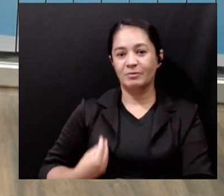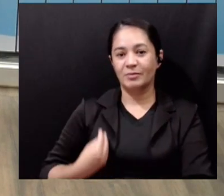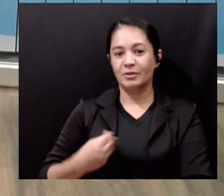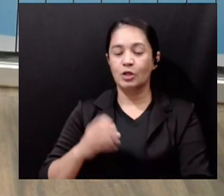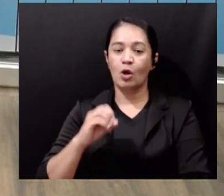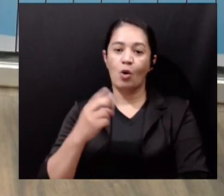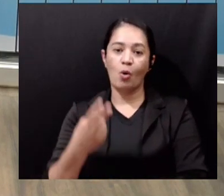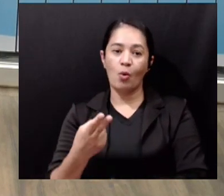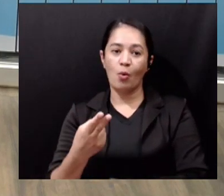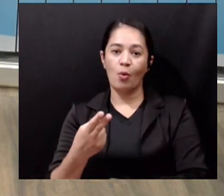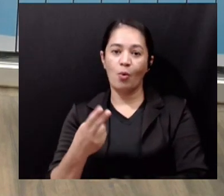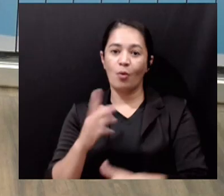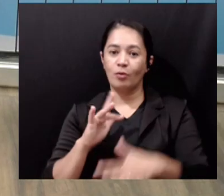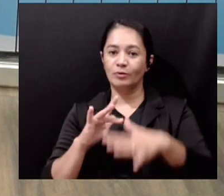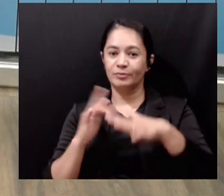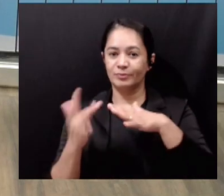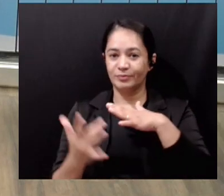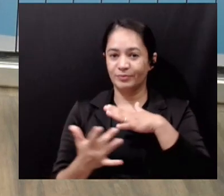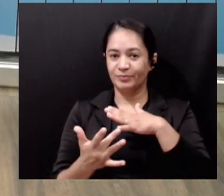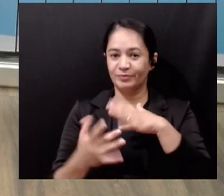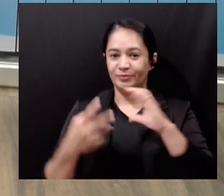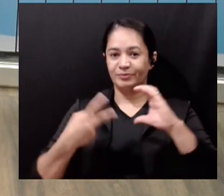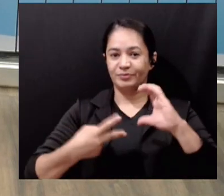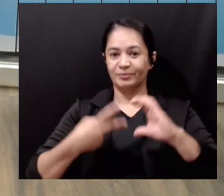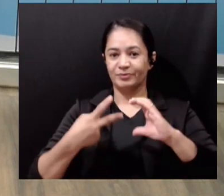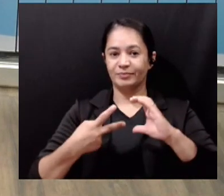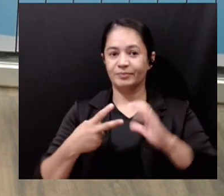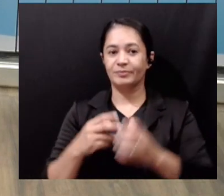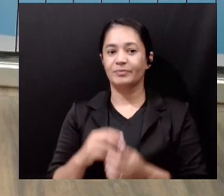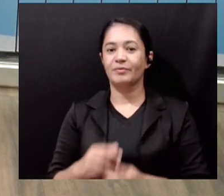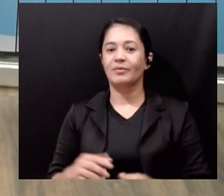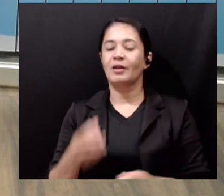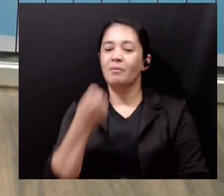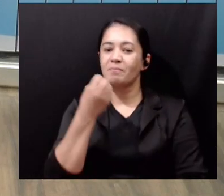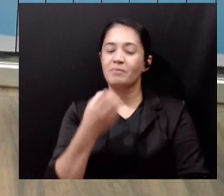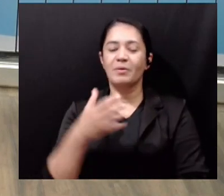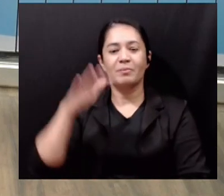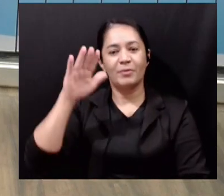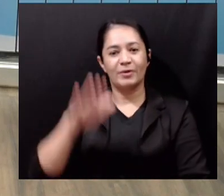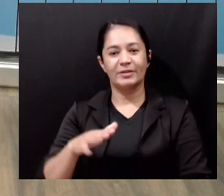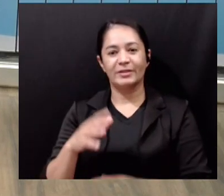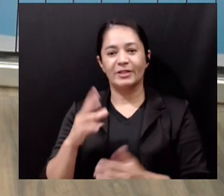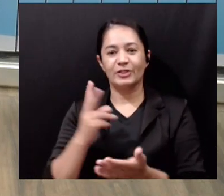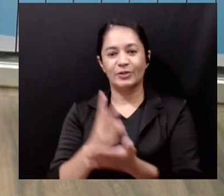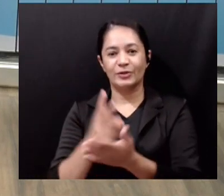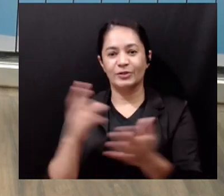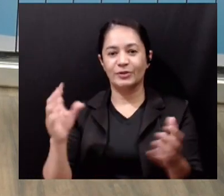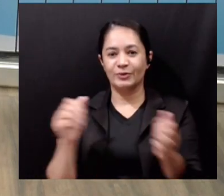transmissão ao vivo aqui pela TV Câmara Campinas. Uma boa tarde, continue com a nossa programação.